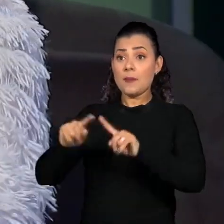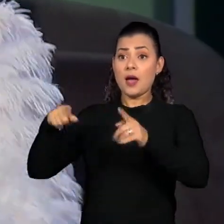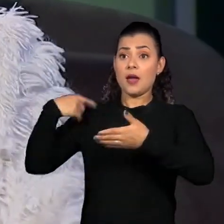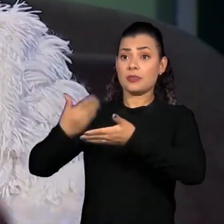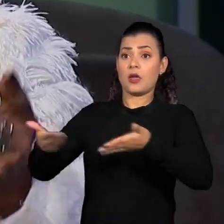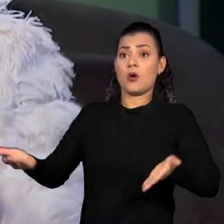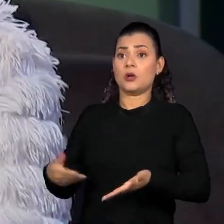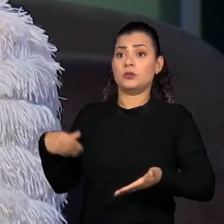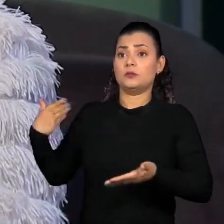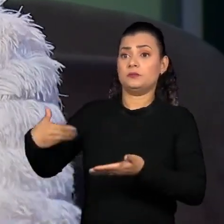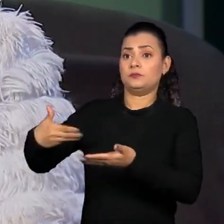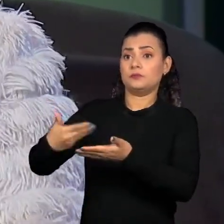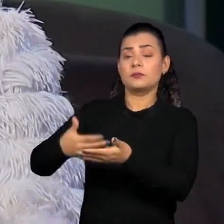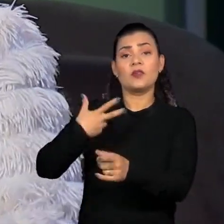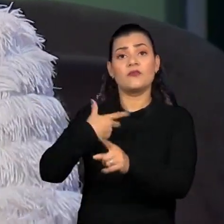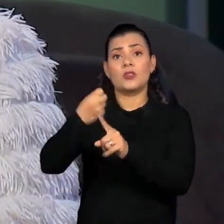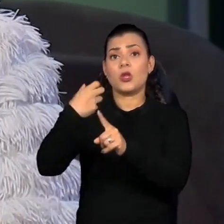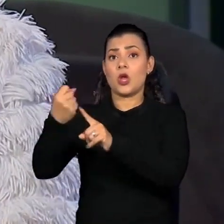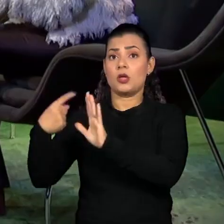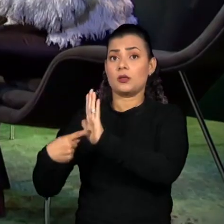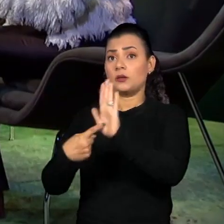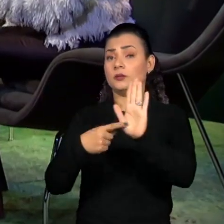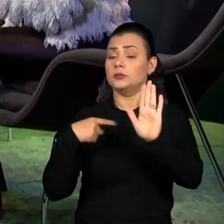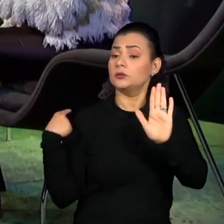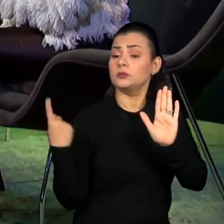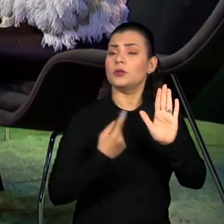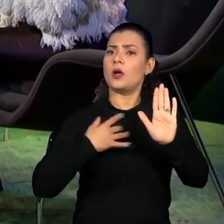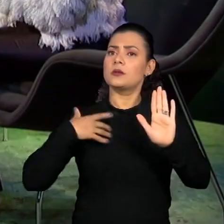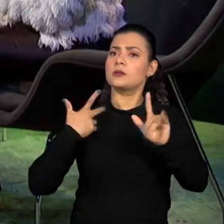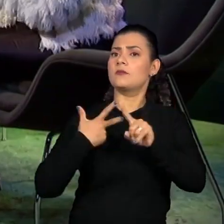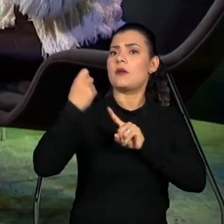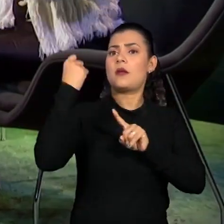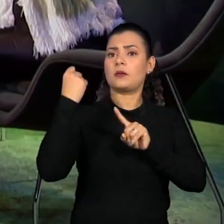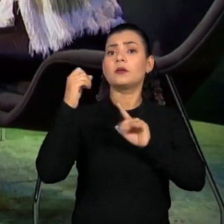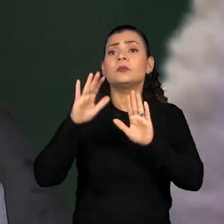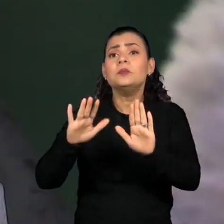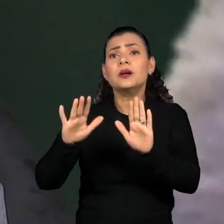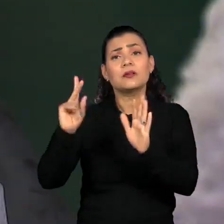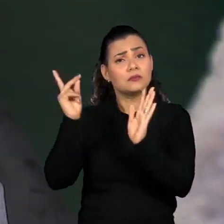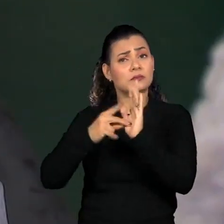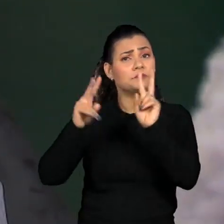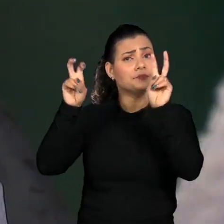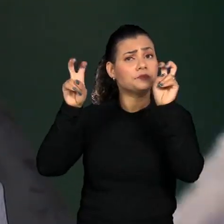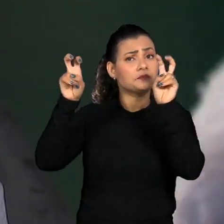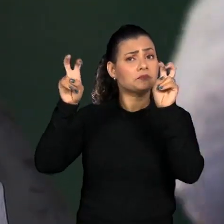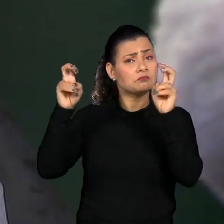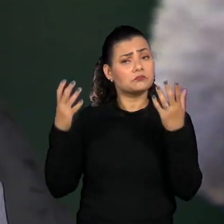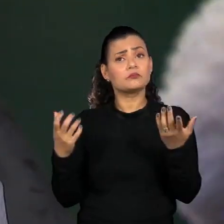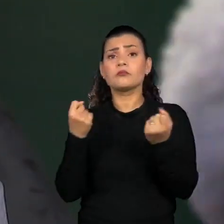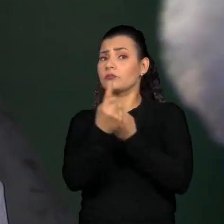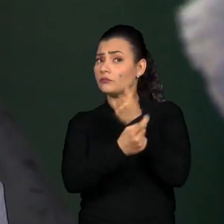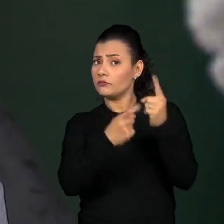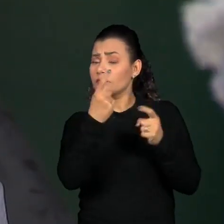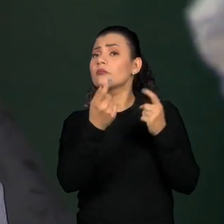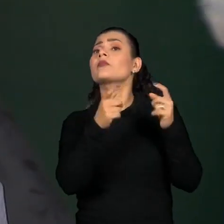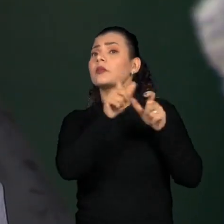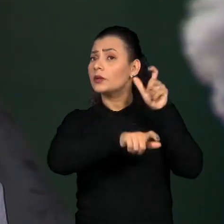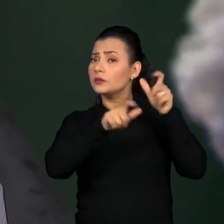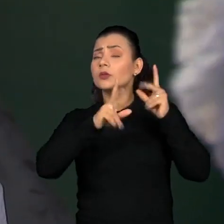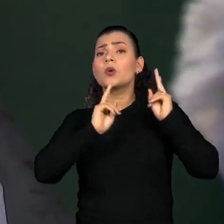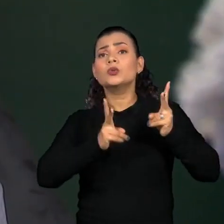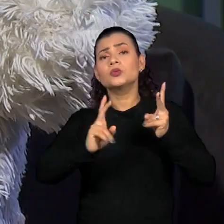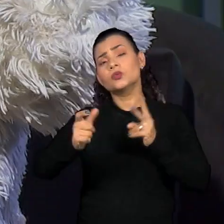nossas vitórias, porque essas vitórias que ele citou são nossas, porque muitos brancos do bem ainda continuam com aquela